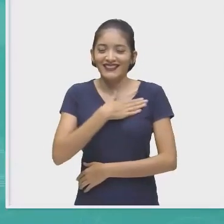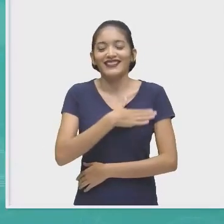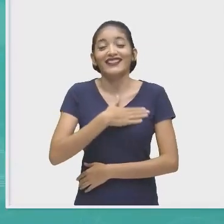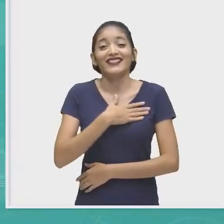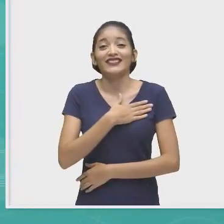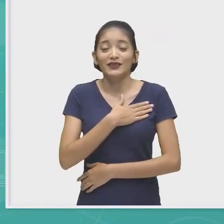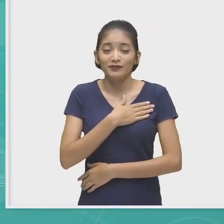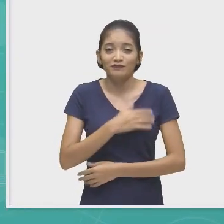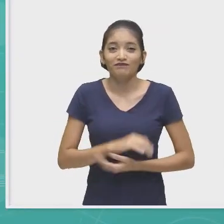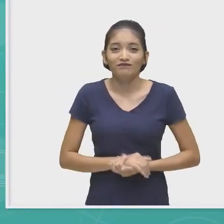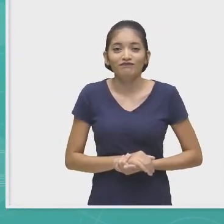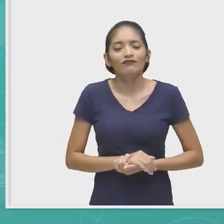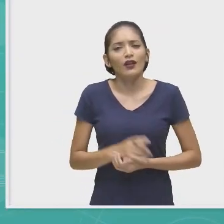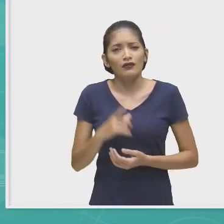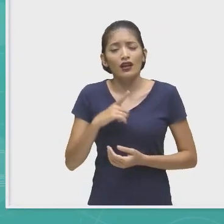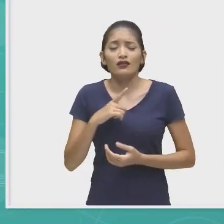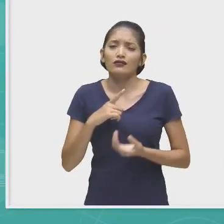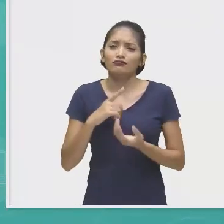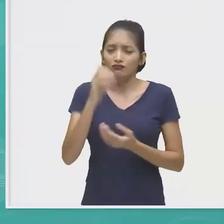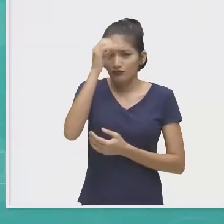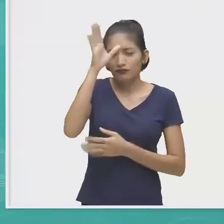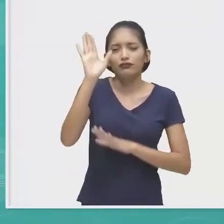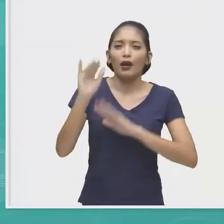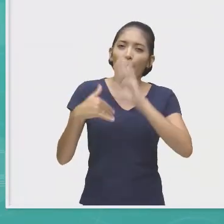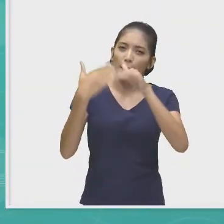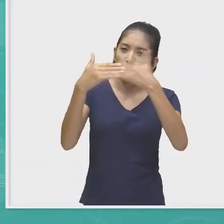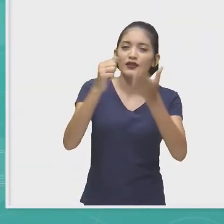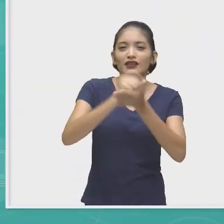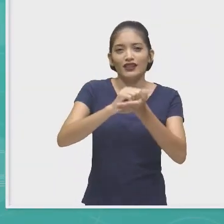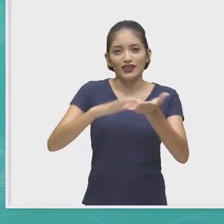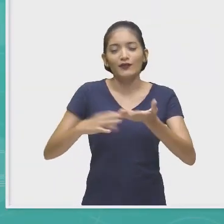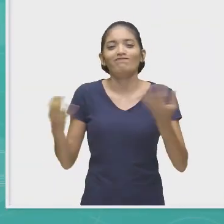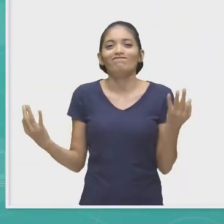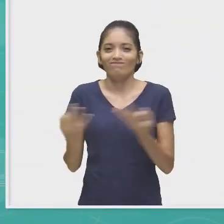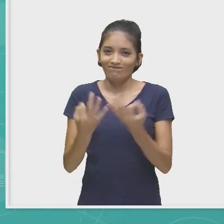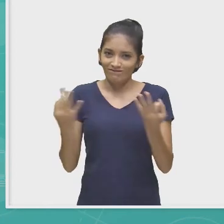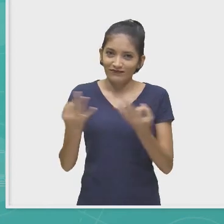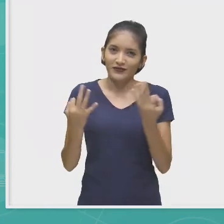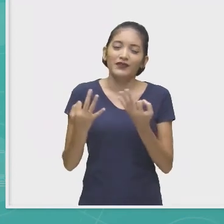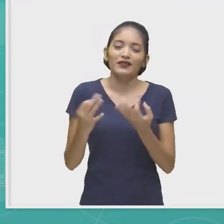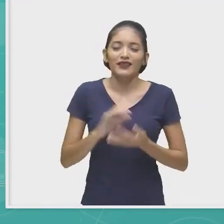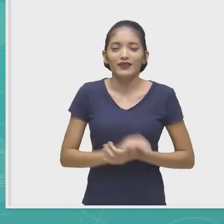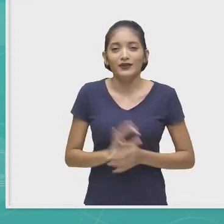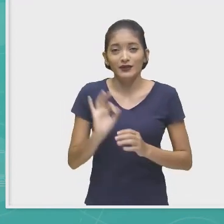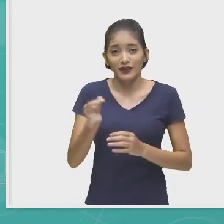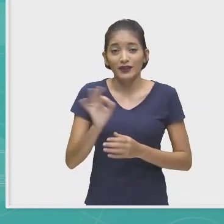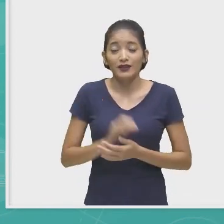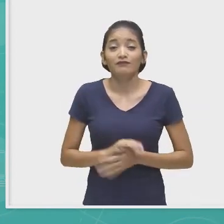aí desenvolvido a atividade com perfeição, com exatidão e com eficiência.